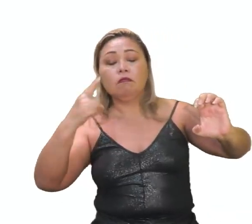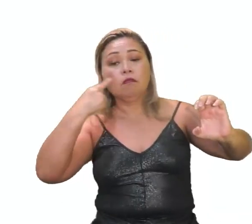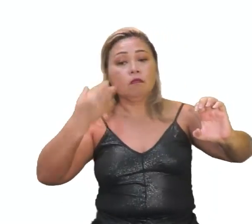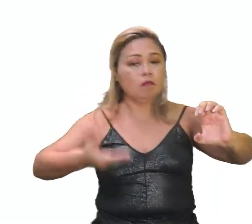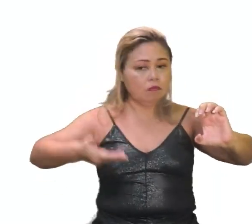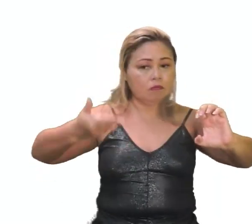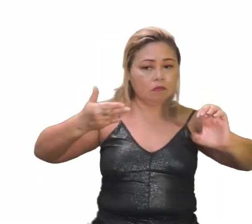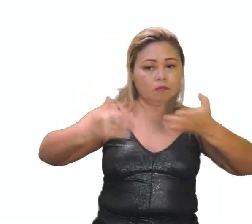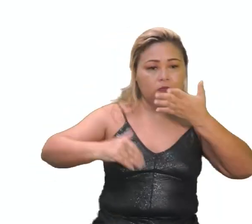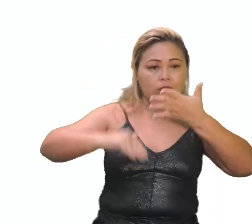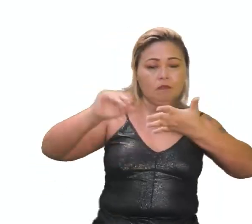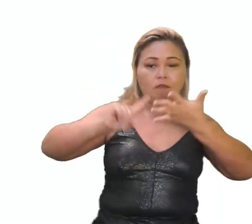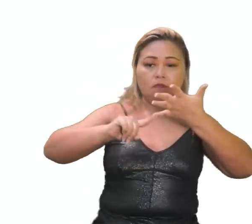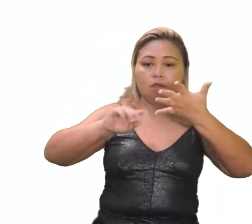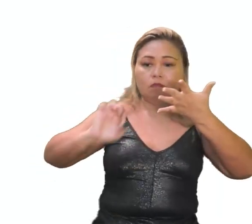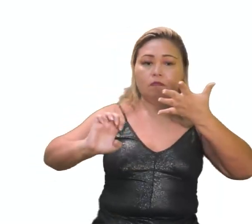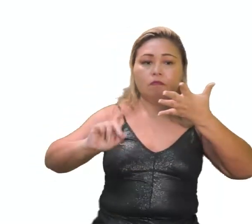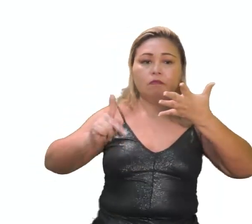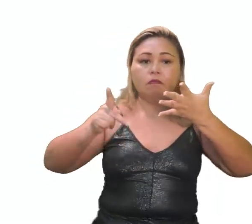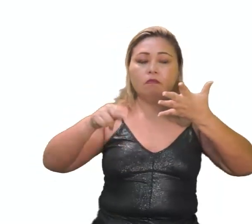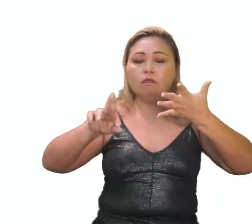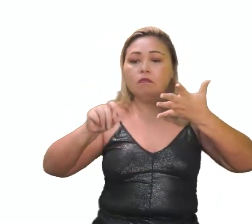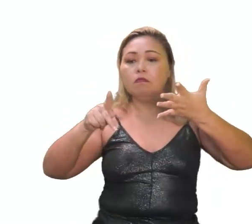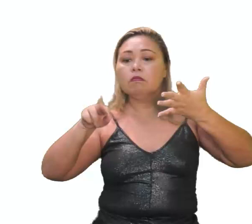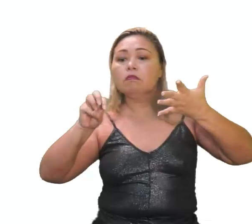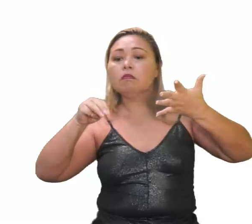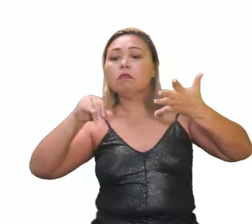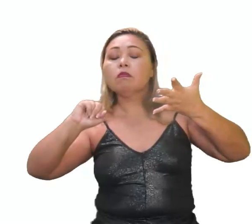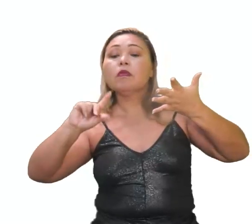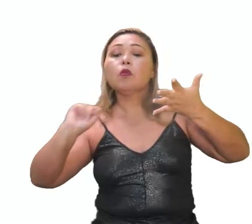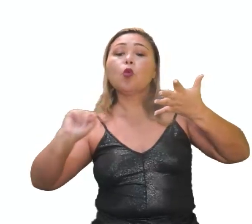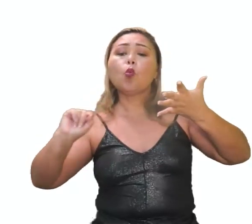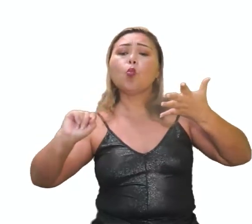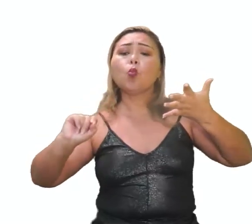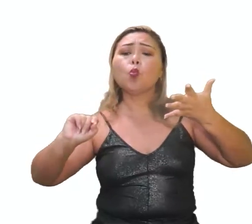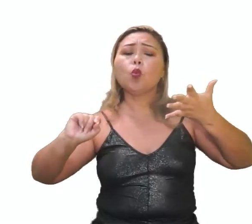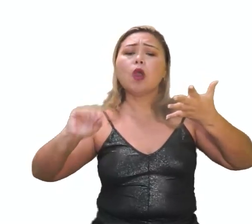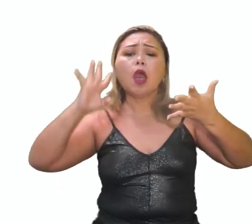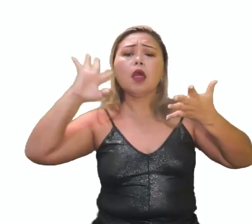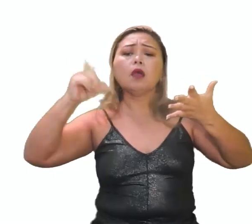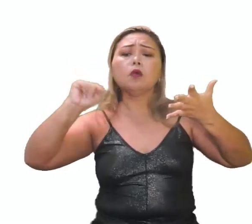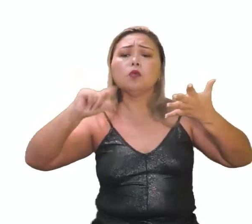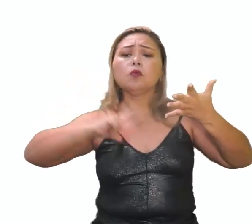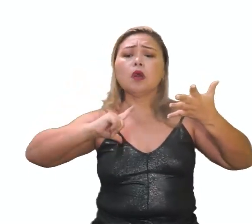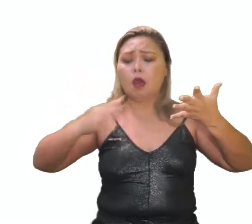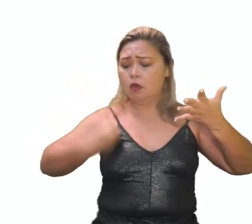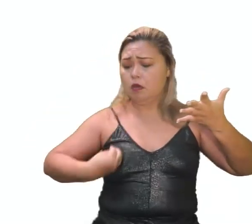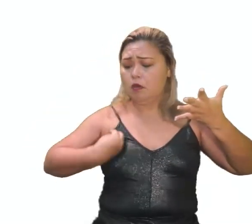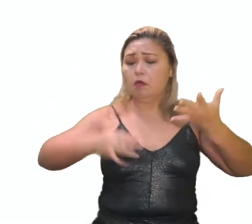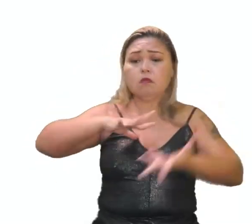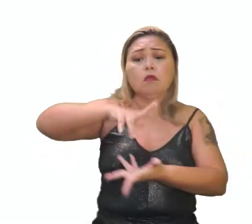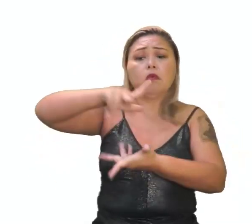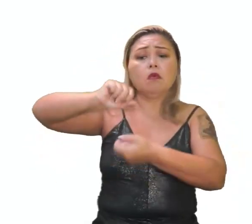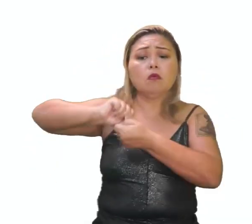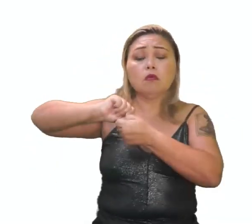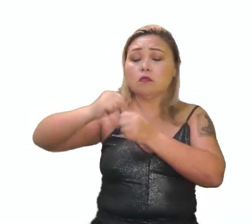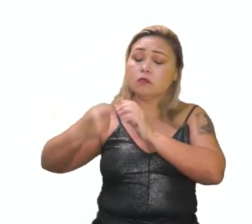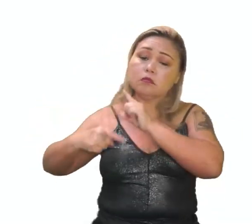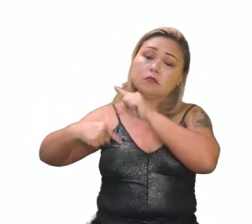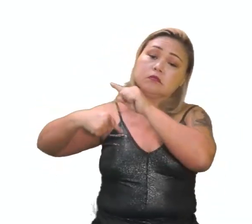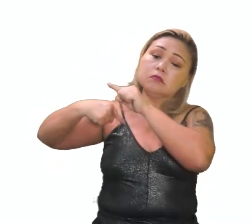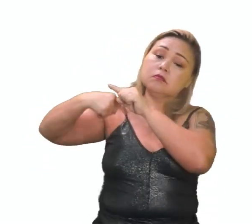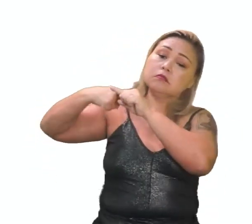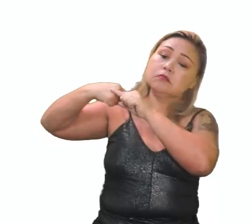baixo para cima, tá bom? A panspermia, o que é mesmo? É aquela teoria de que a vida no planeta ela é